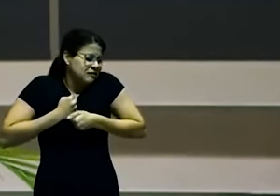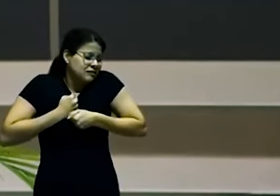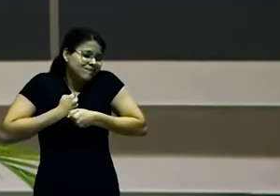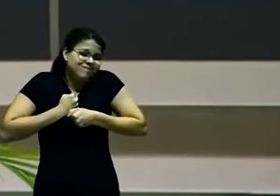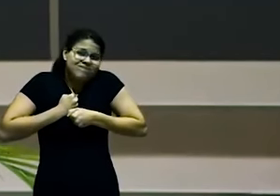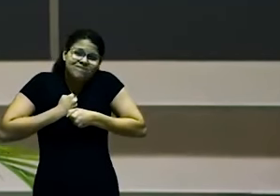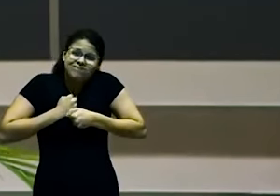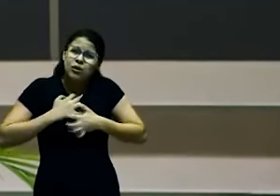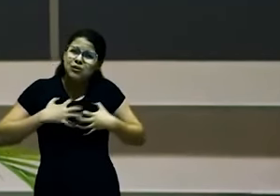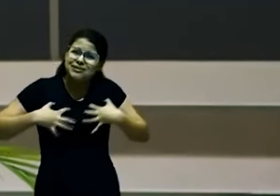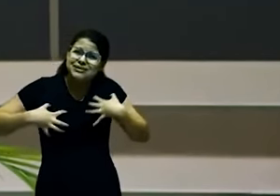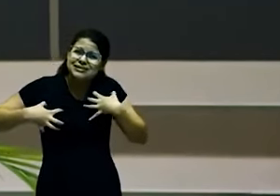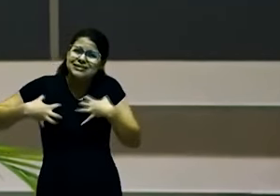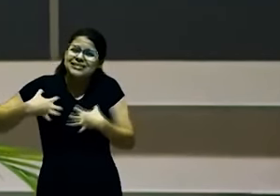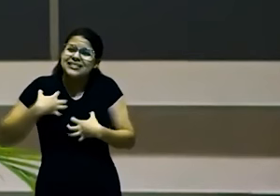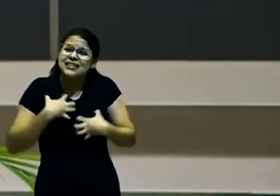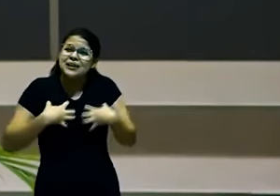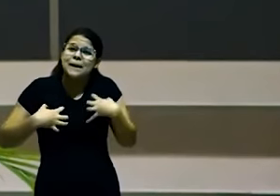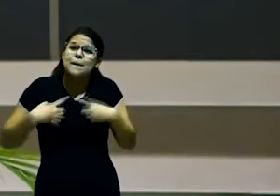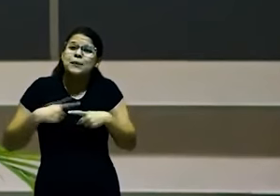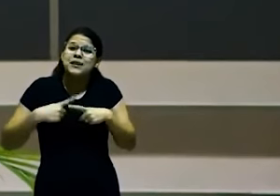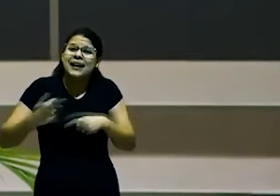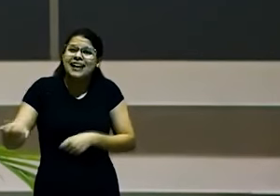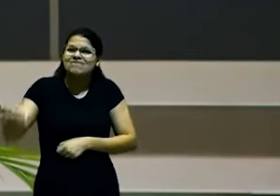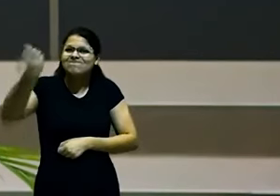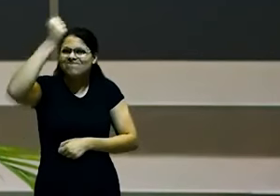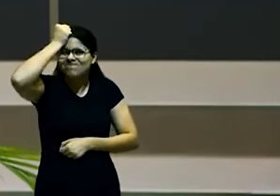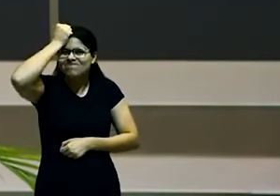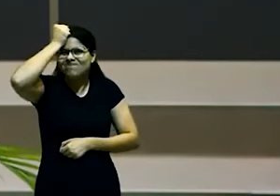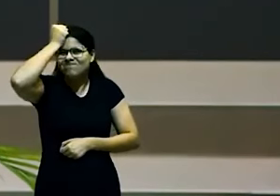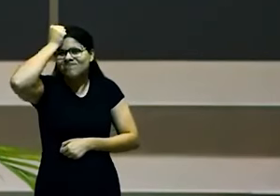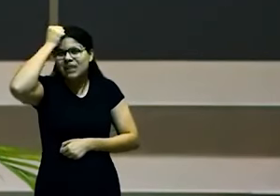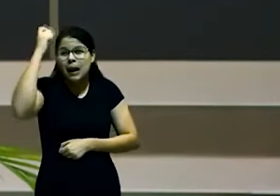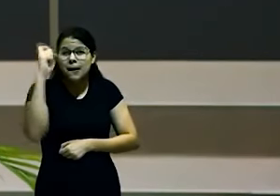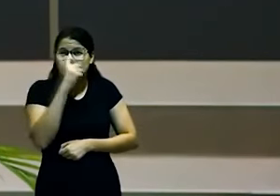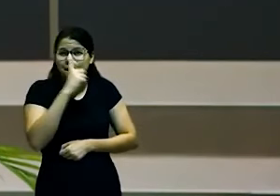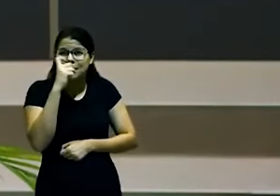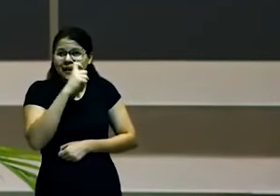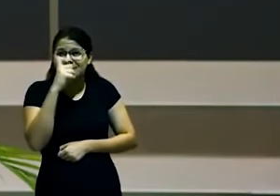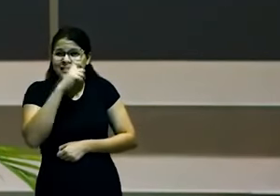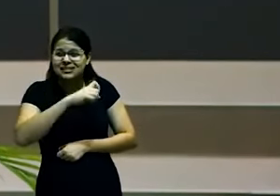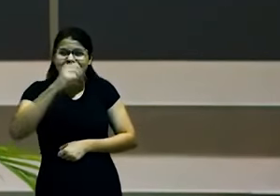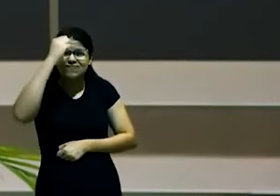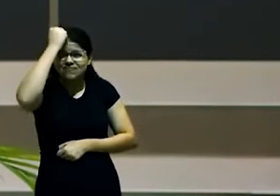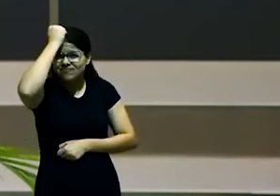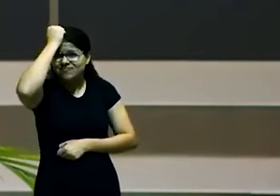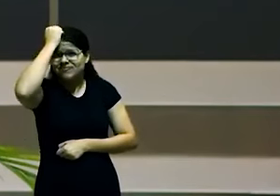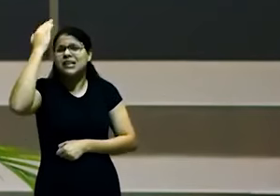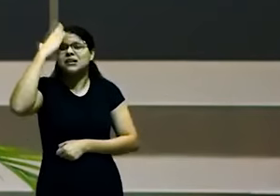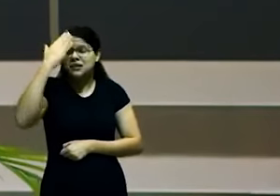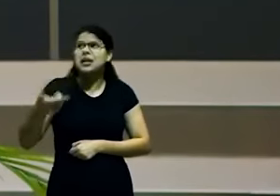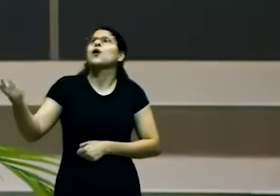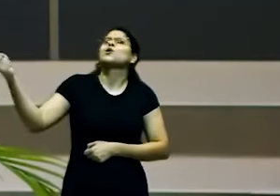choro Amargo é choro de quem se arrependeu choro Amargo é choro de quem sabe que errou